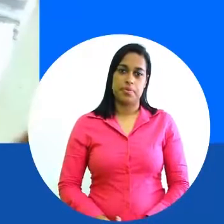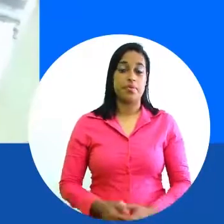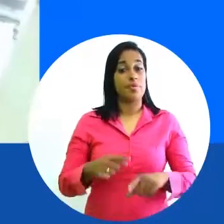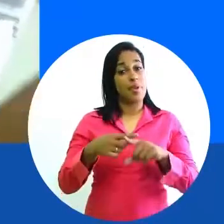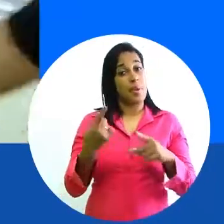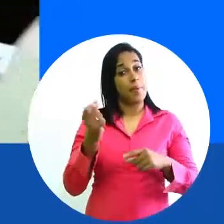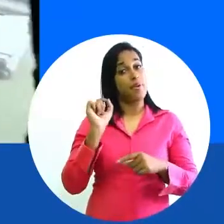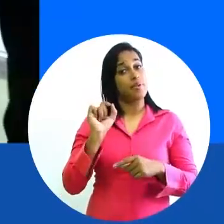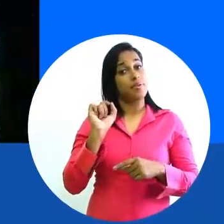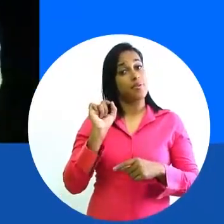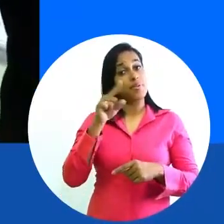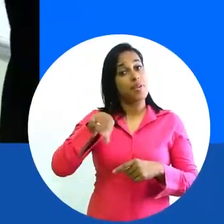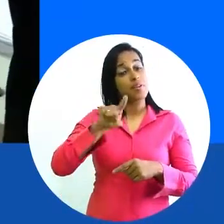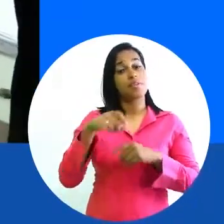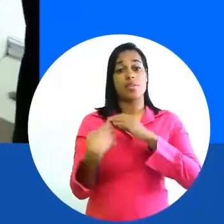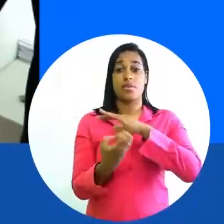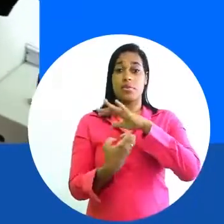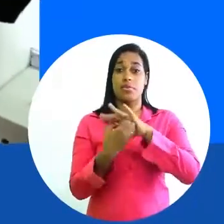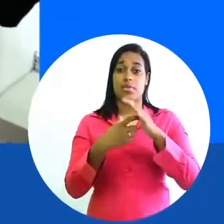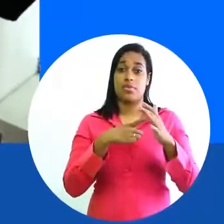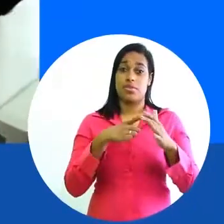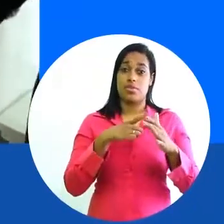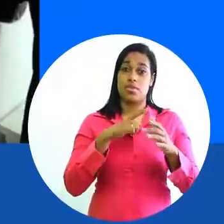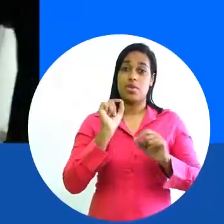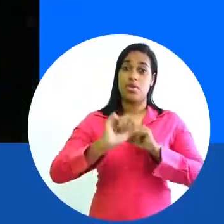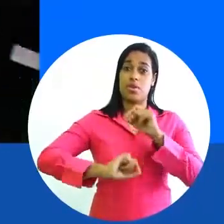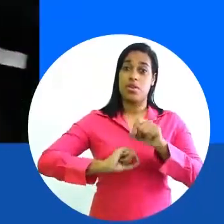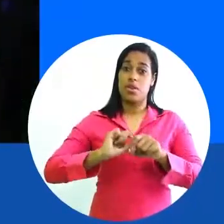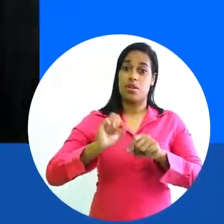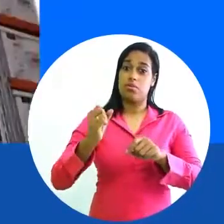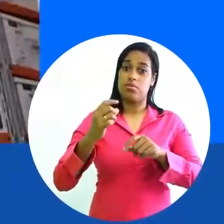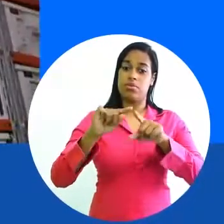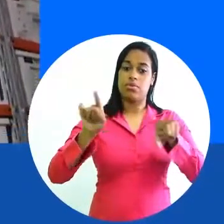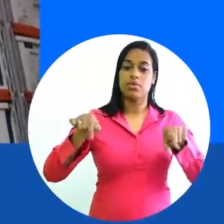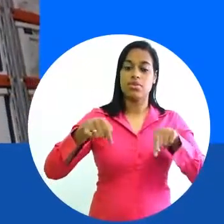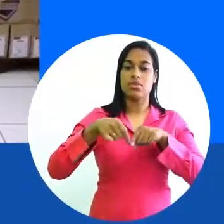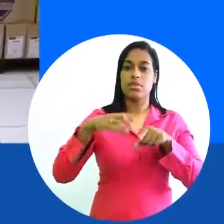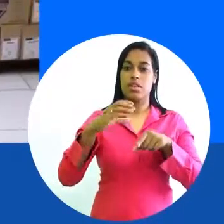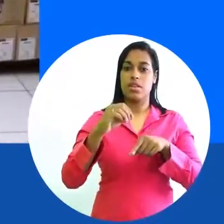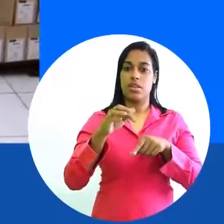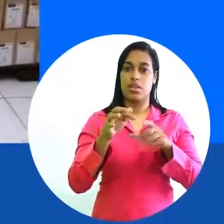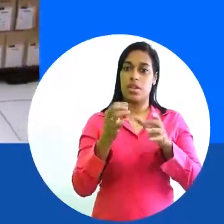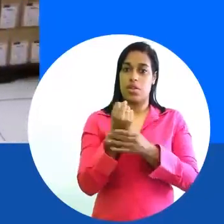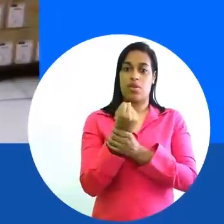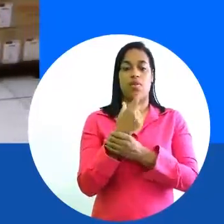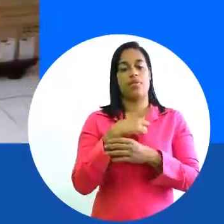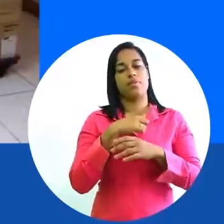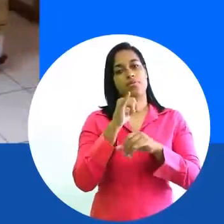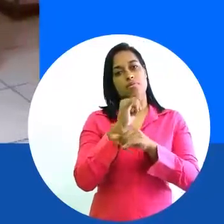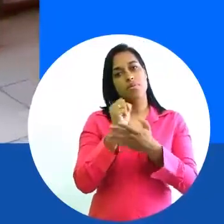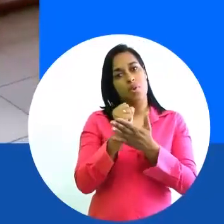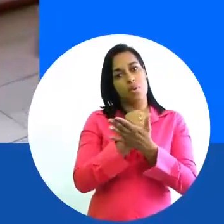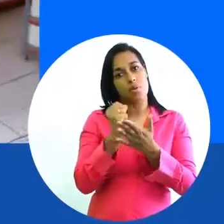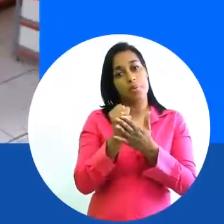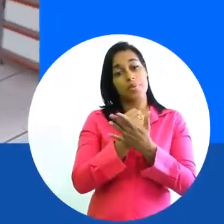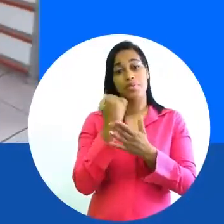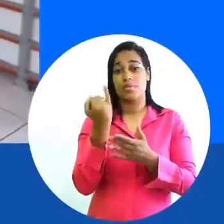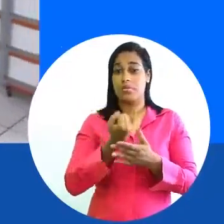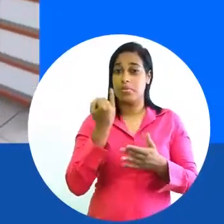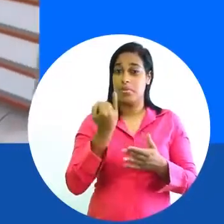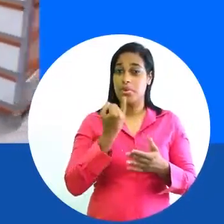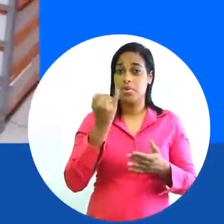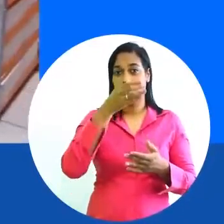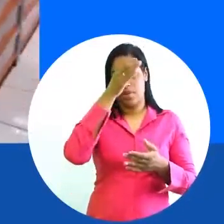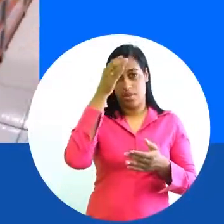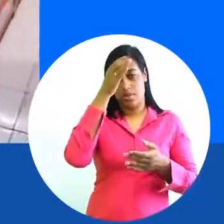Mais do que isso, essa empresa possui uma moderna sala-cofre para guardar mídias e os documentos ainda mais importantes de seus clientes.